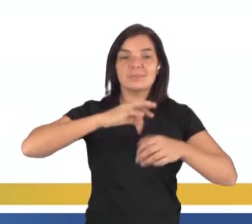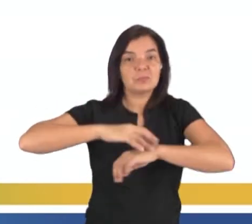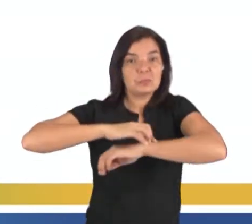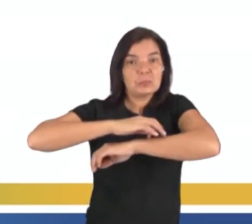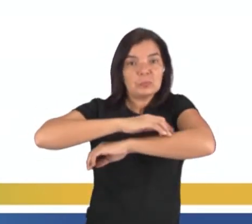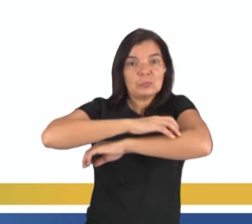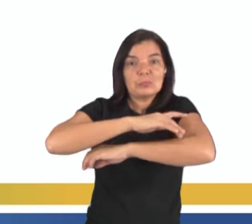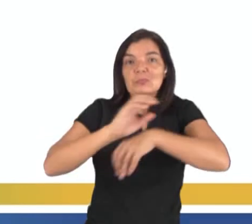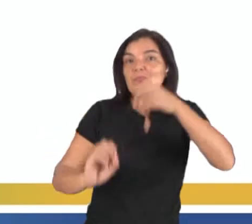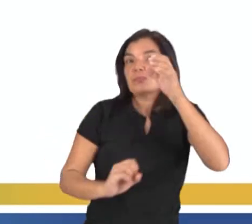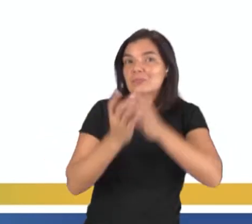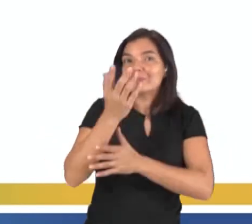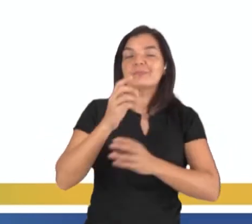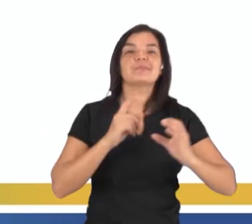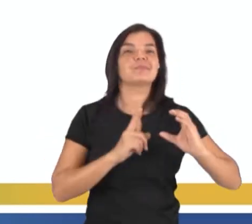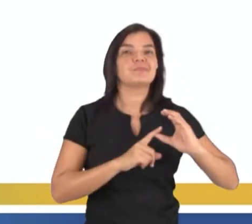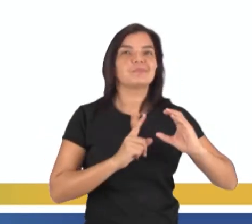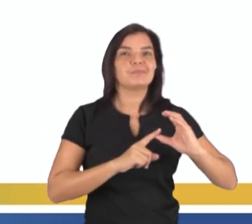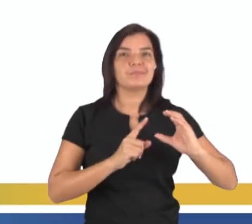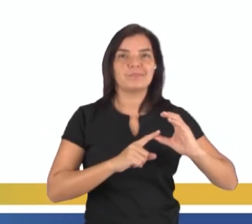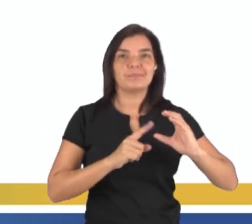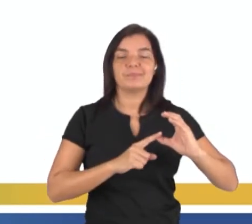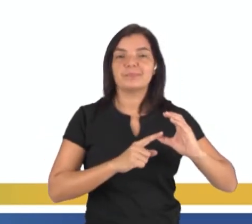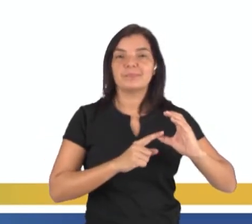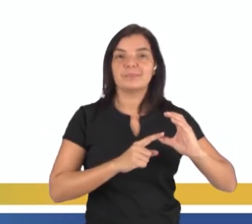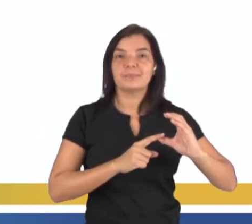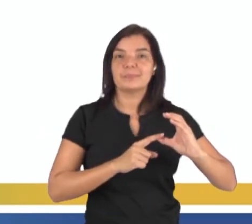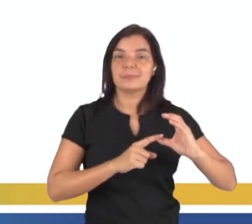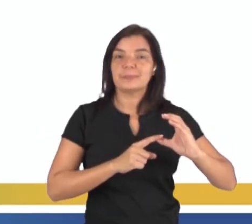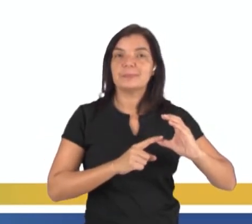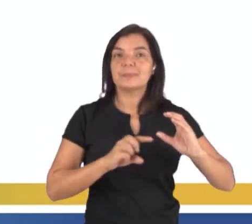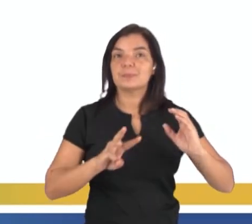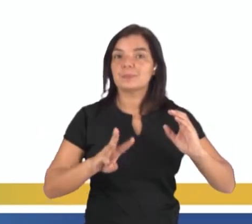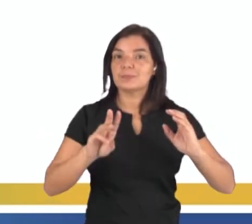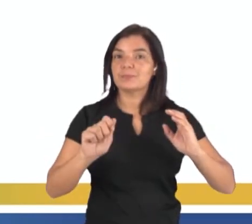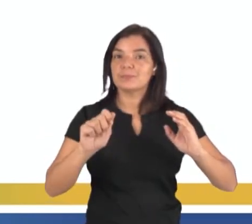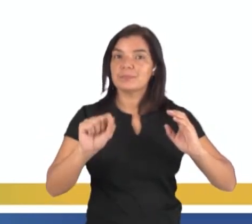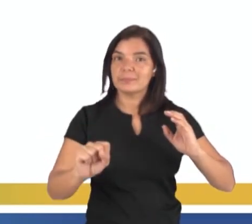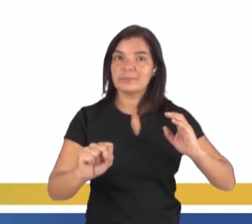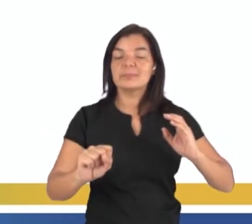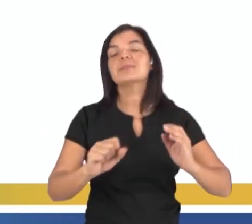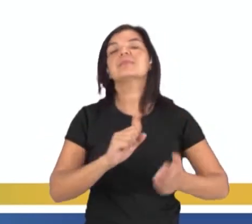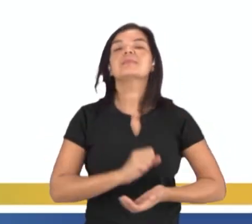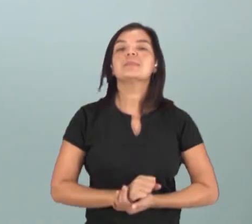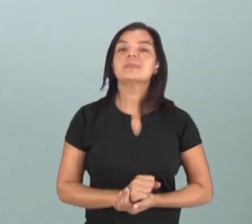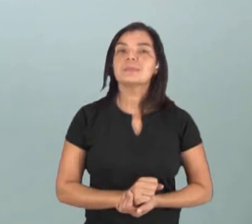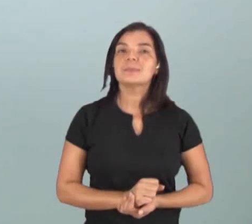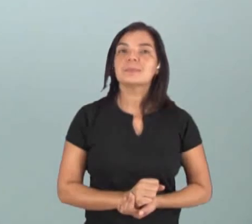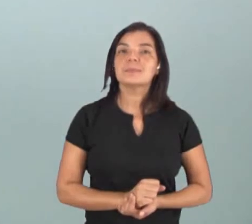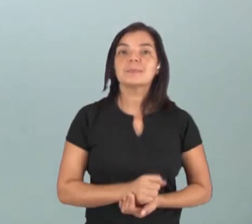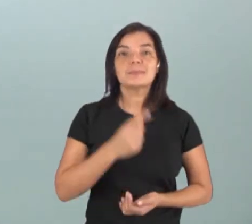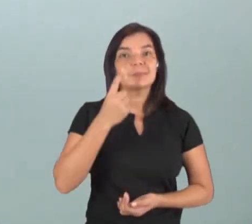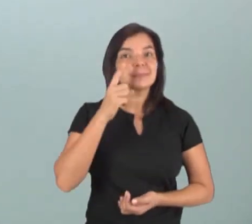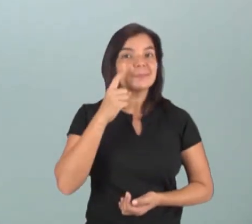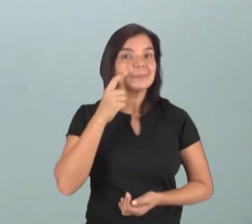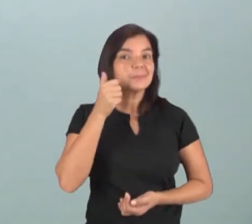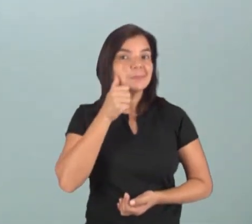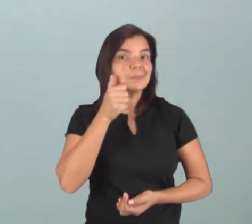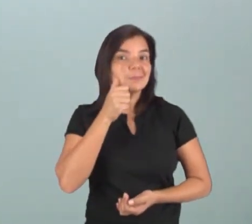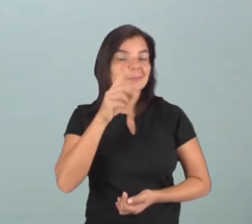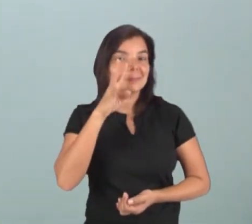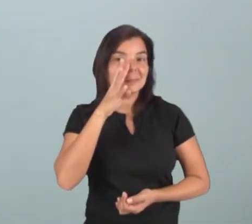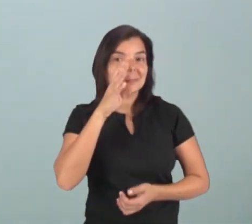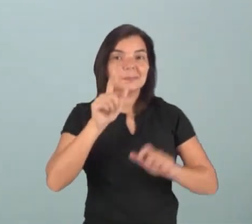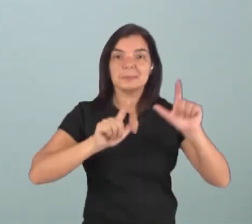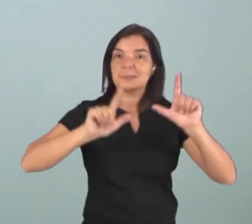aranha apareceu. Letra C, she was watching TV when the woman arrived. Ela estava